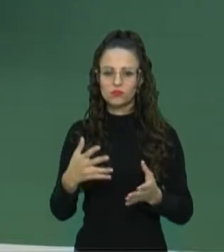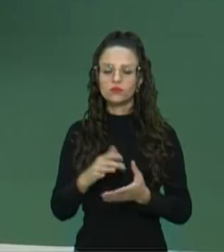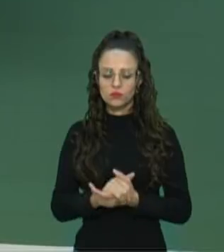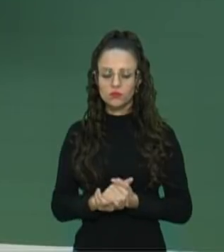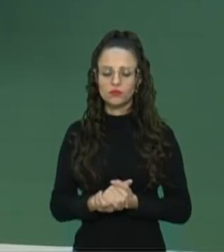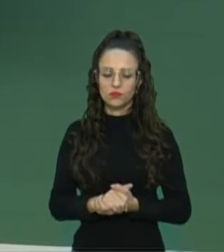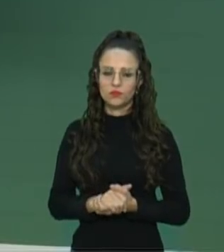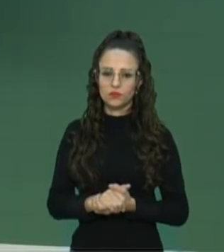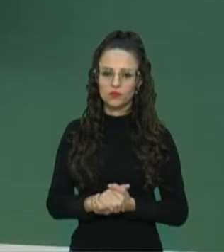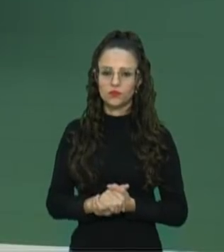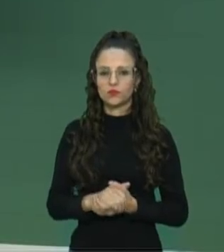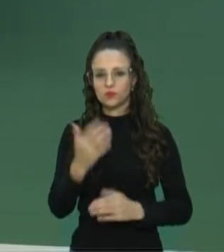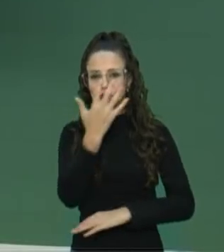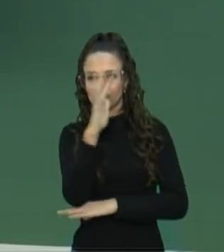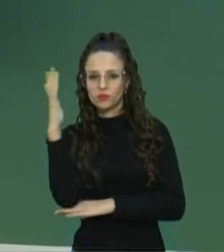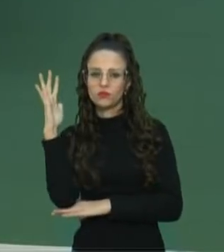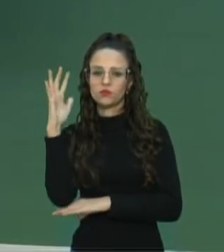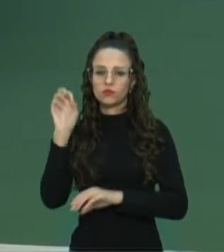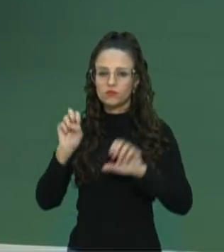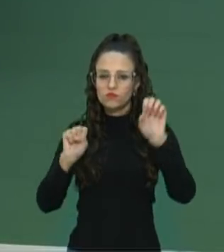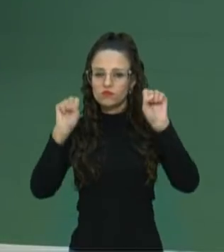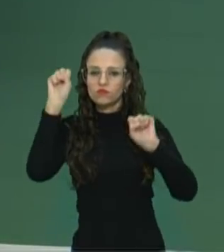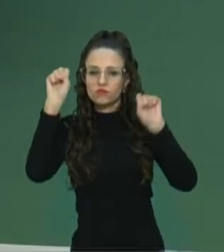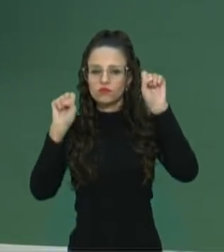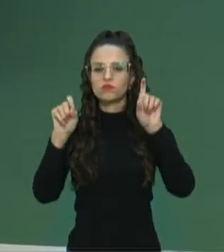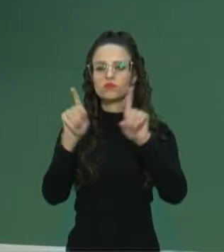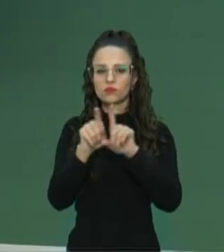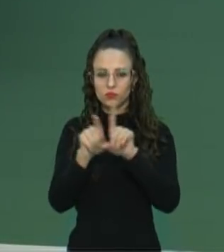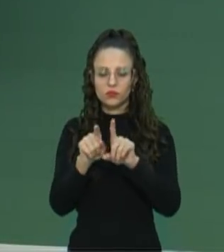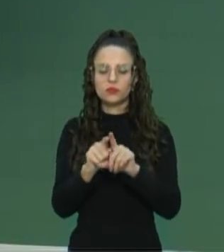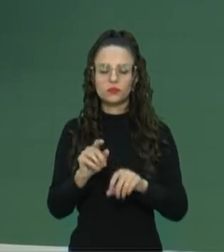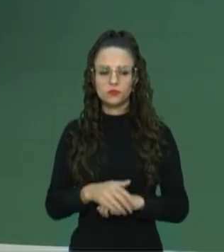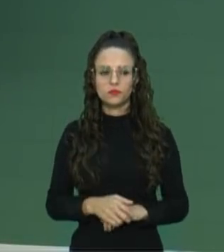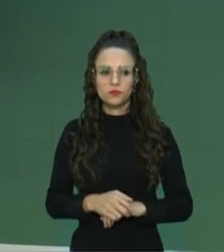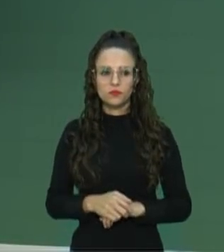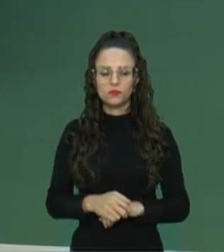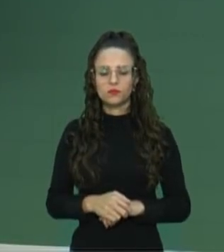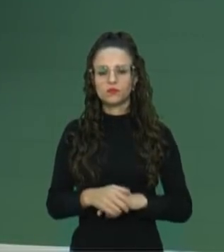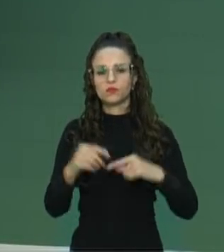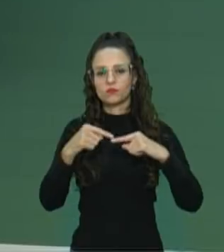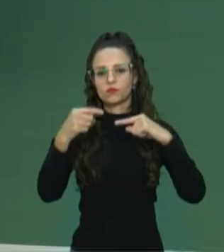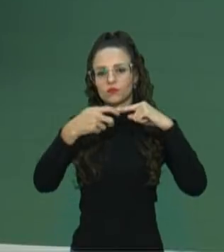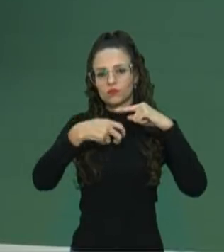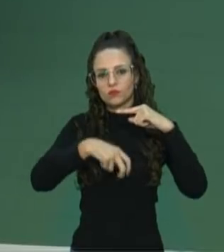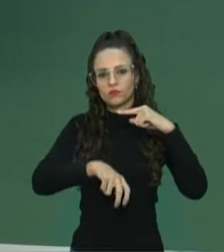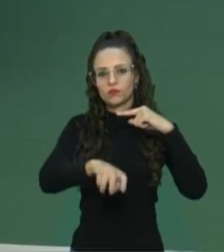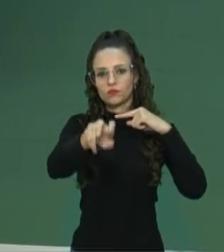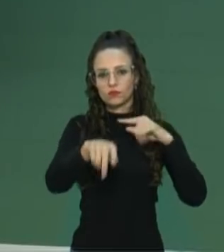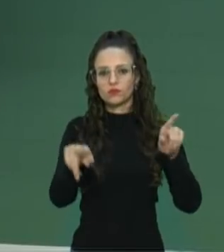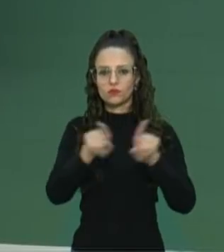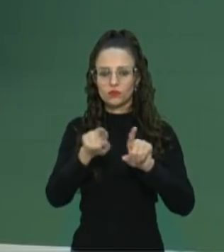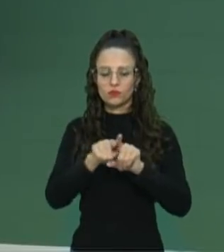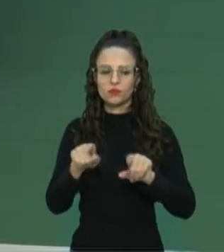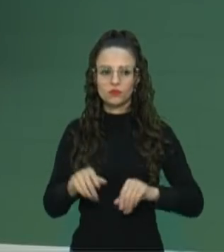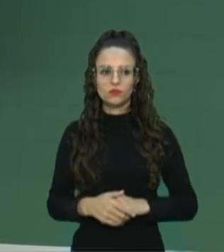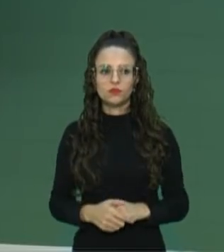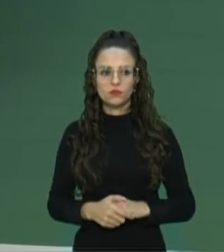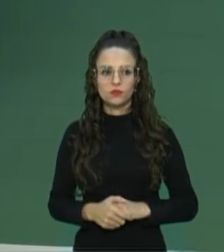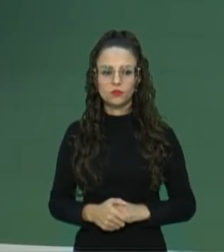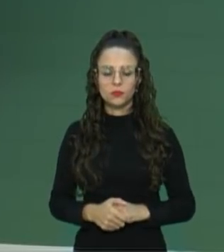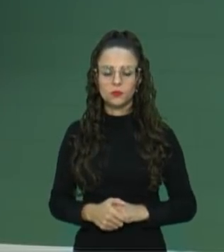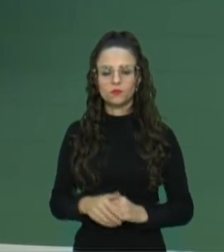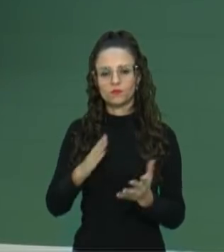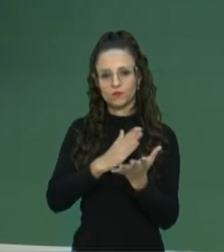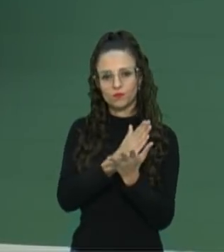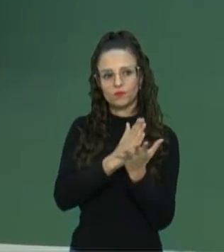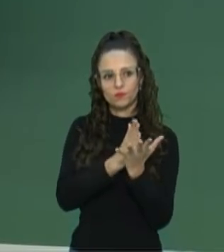modalidades ali, né? O arvorismo, o rapel também, que o ecoturismo acaba, a tirolesa, né? Que o ecoturismo acaba explorando. Então são as vertentes dentro